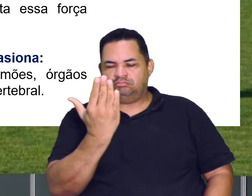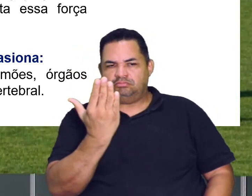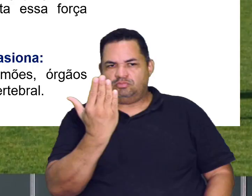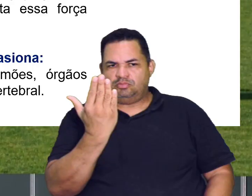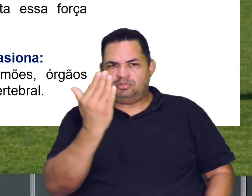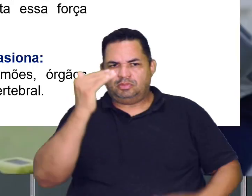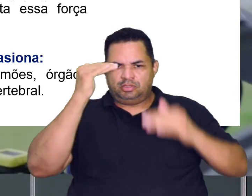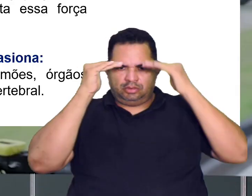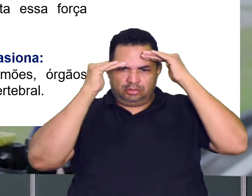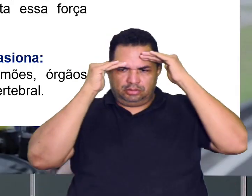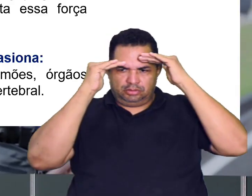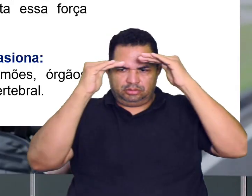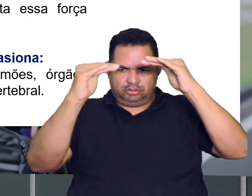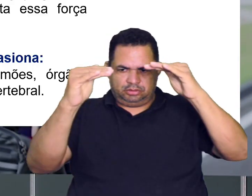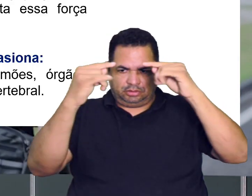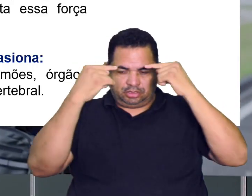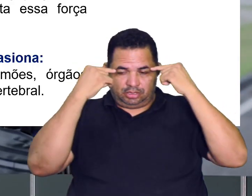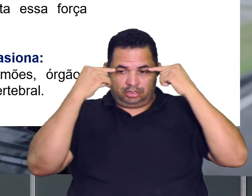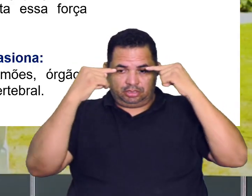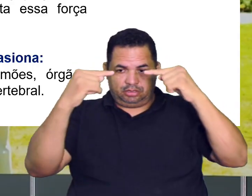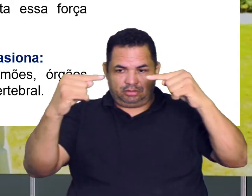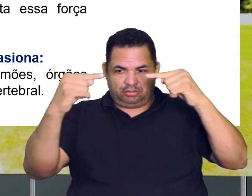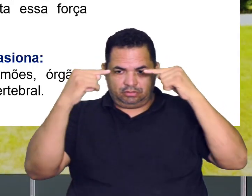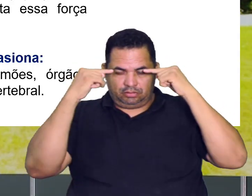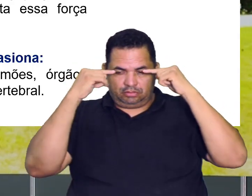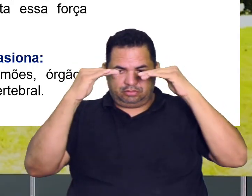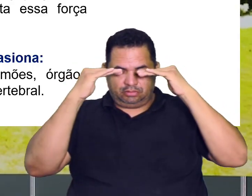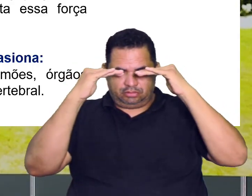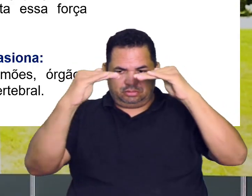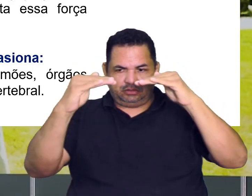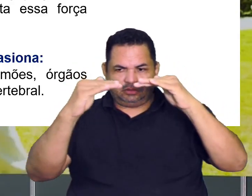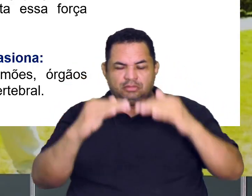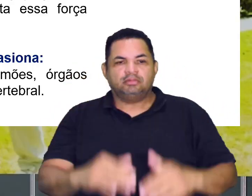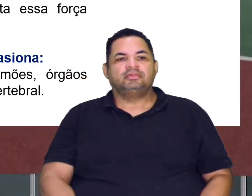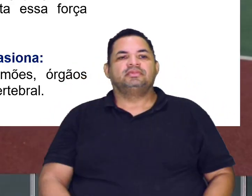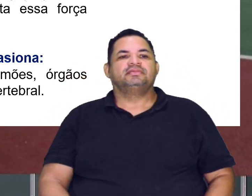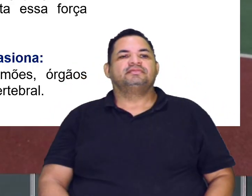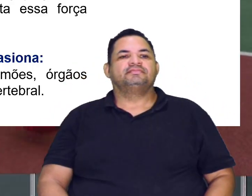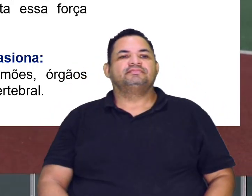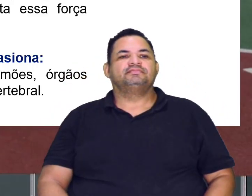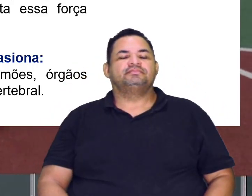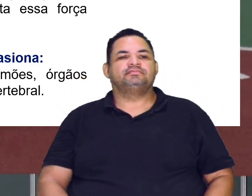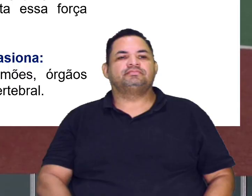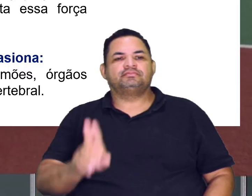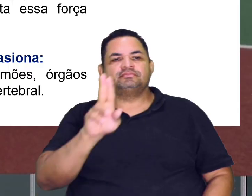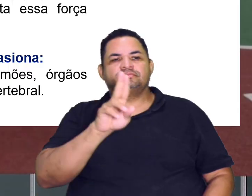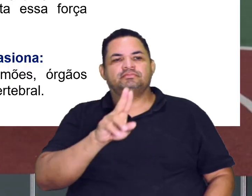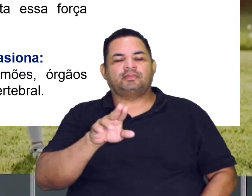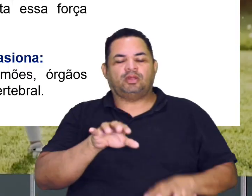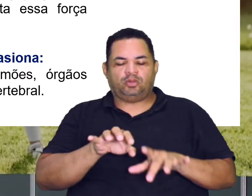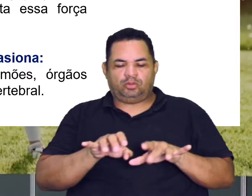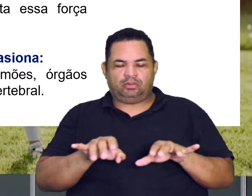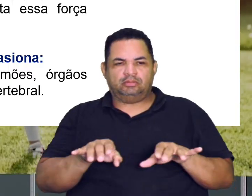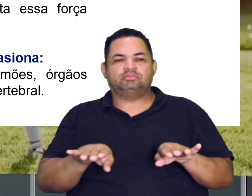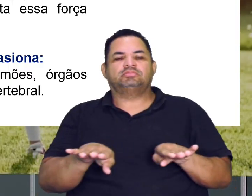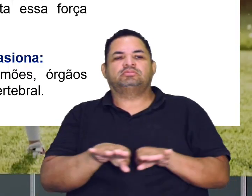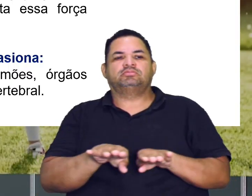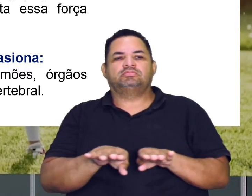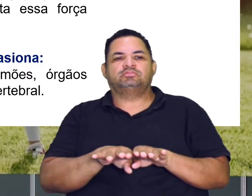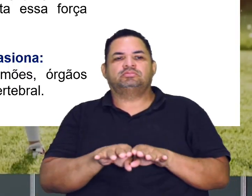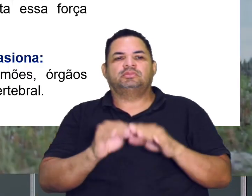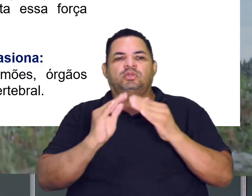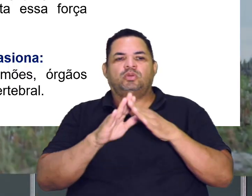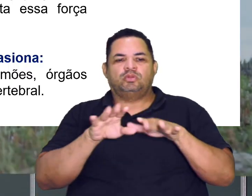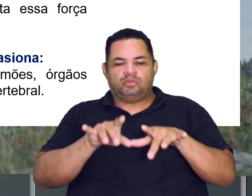precisar na linha dos teus olhos, tá? Ah, prof, mas eu não utilizo tanto celular, eu utilizo o computador. A mesma coisa,